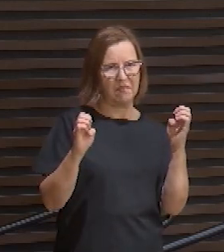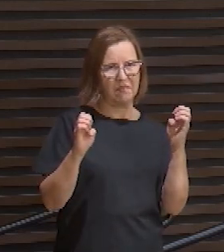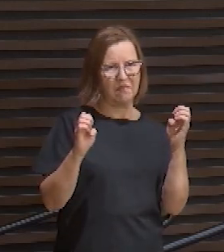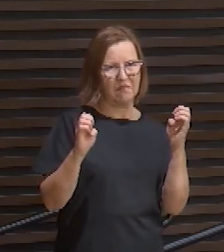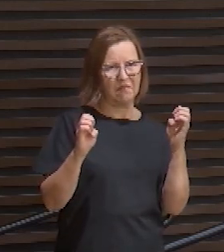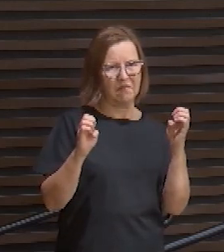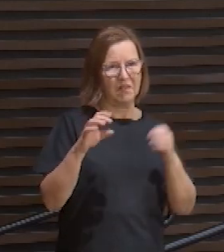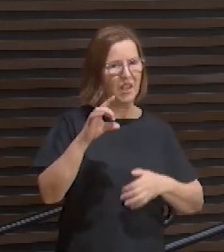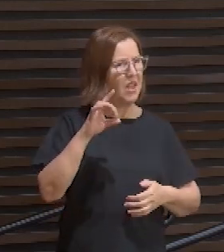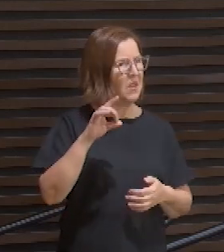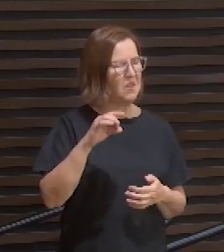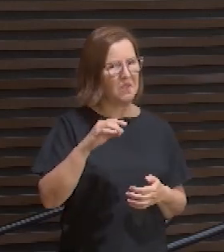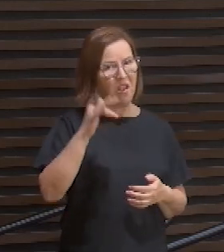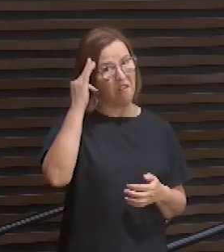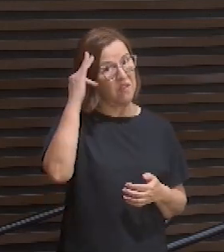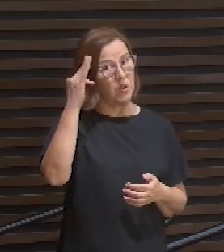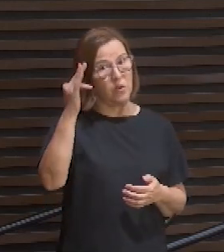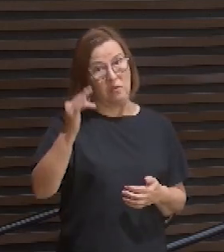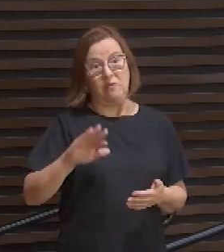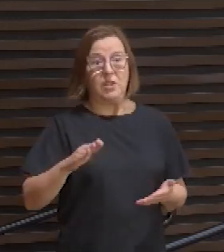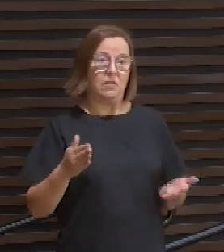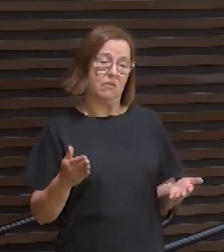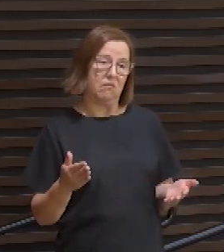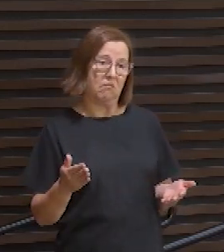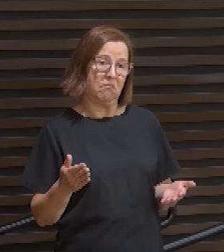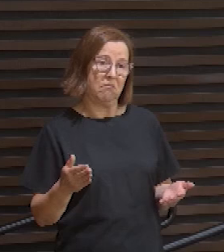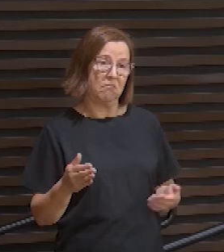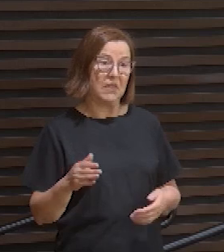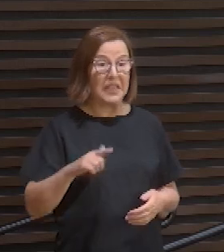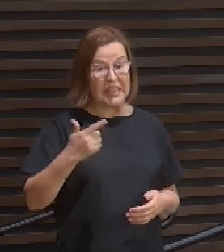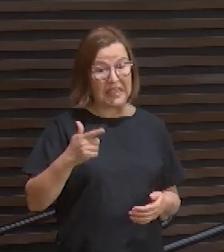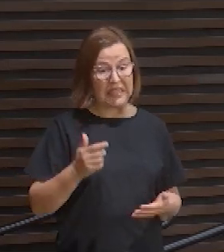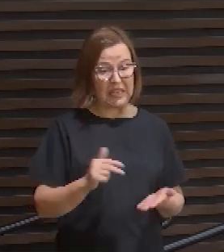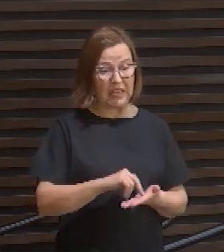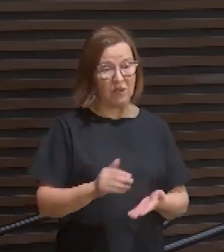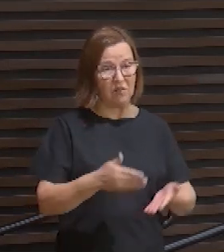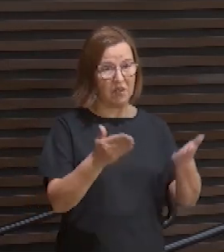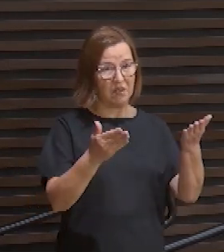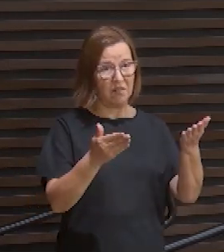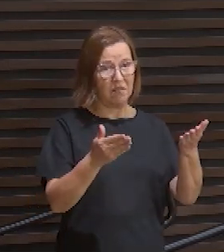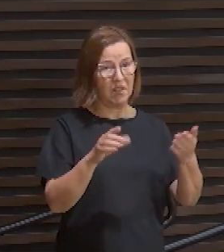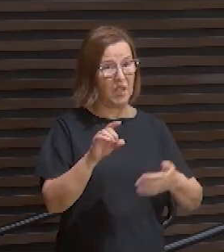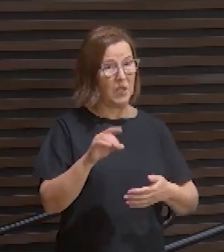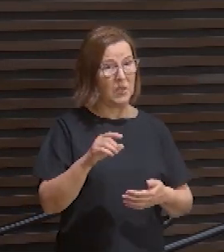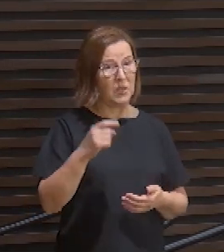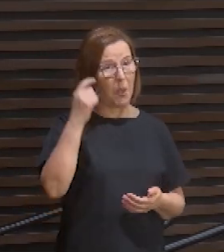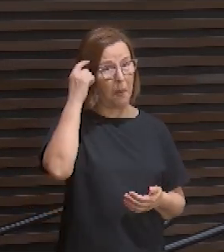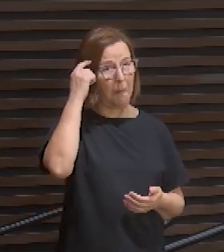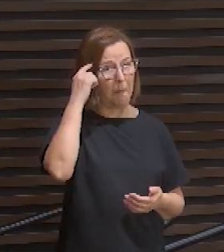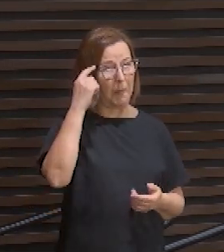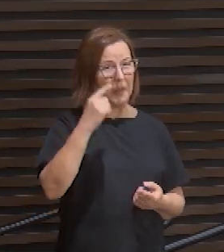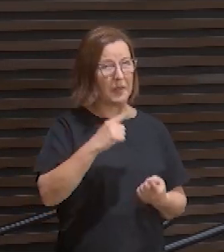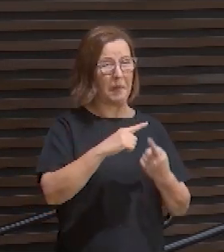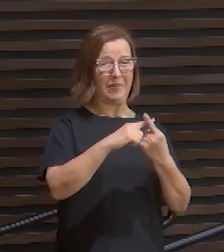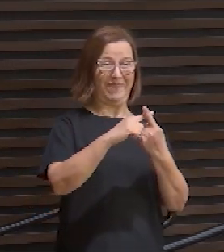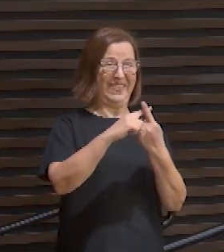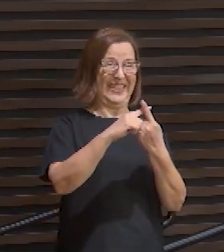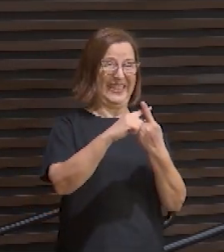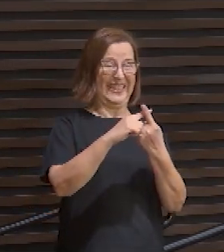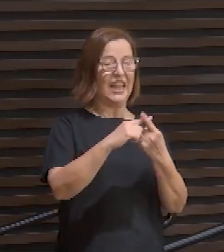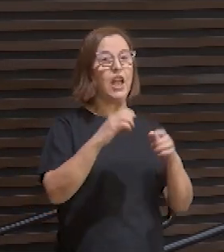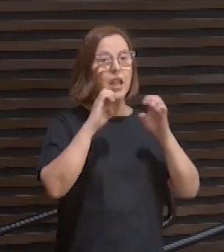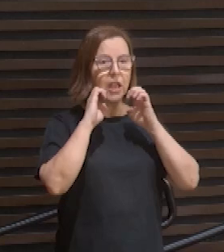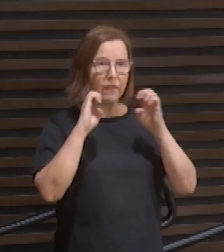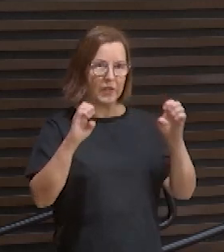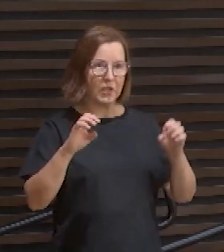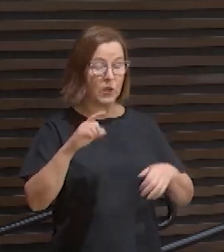mera filosofia. Sem a ressurreição, não passa de pensamento positivo. O evangelho,